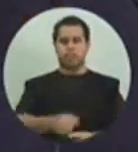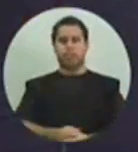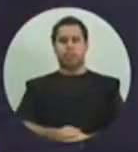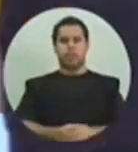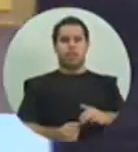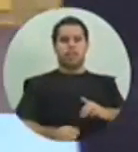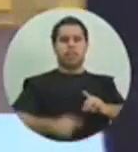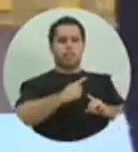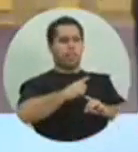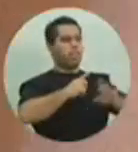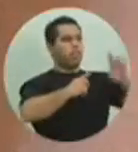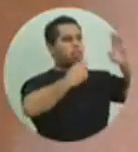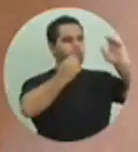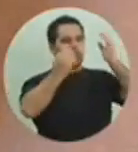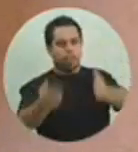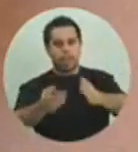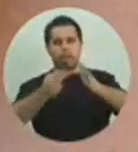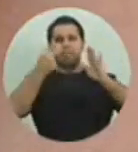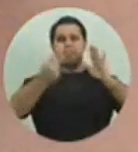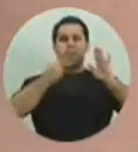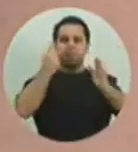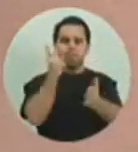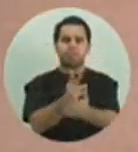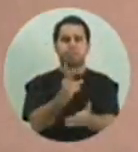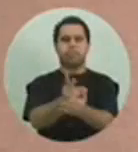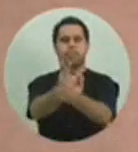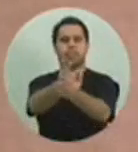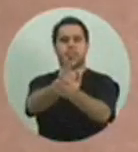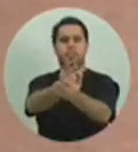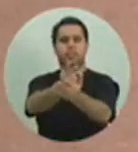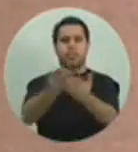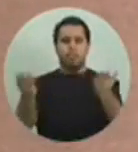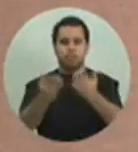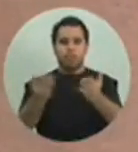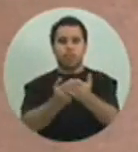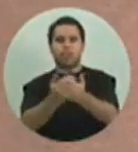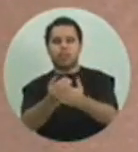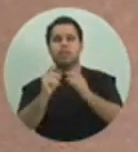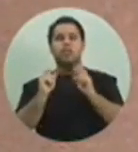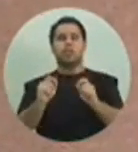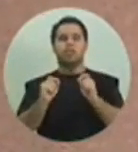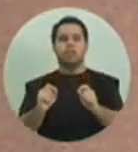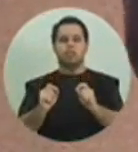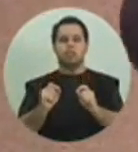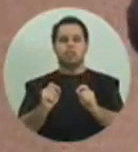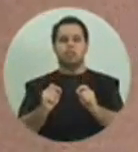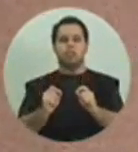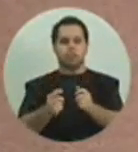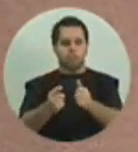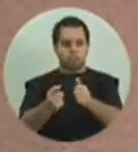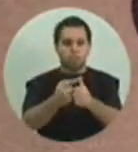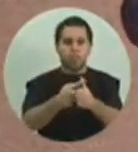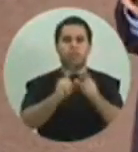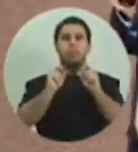você, e que as minhas promessas são verdadeiras e santas. E aí a